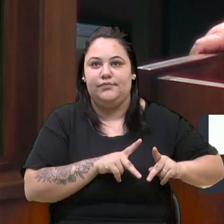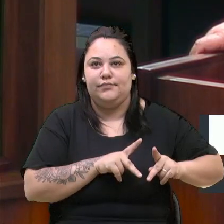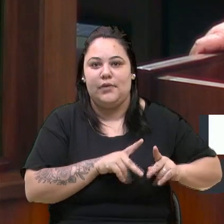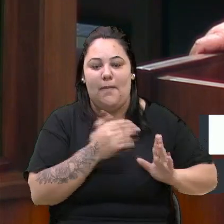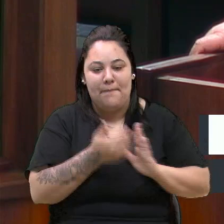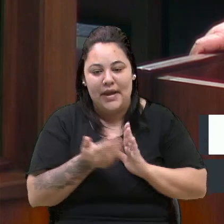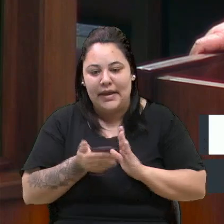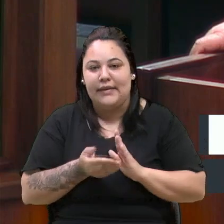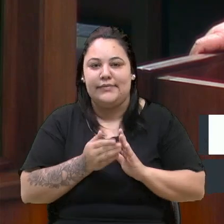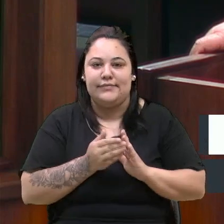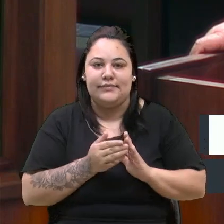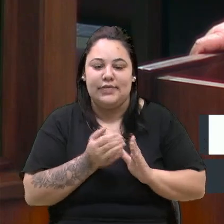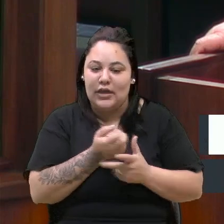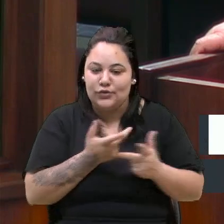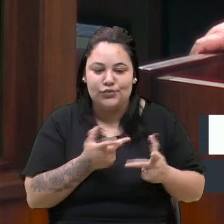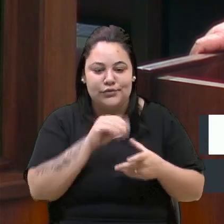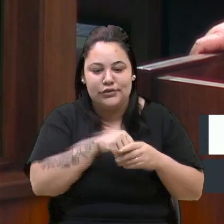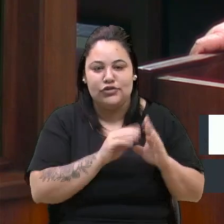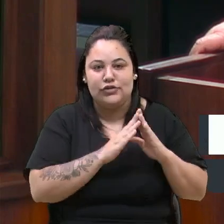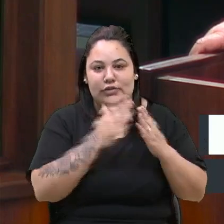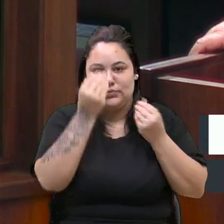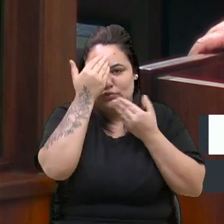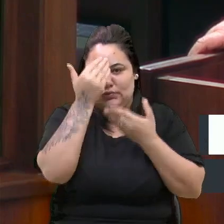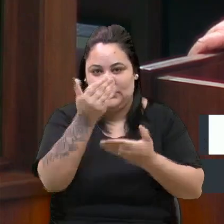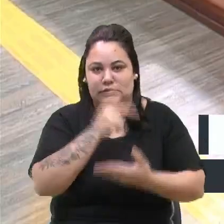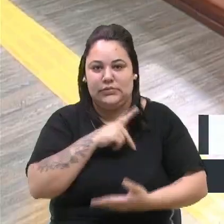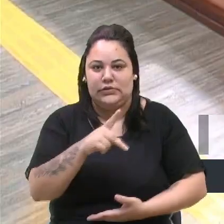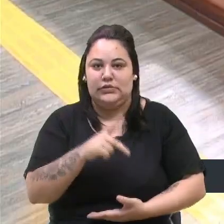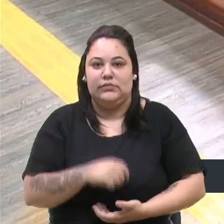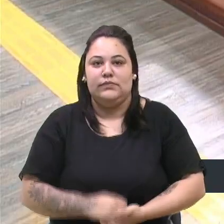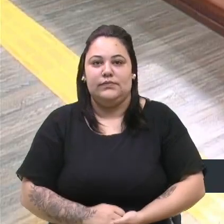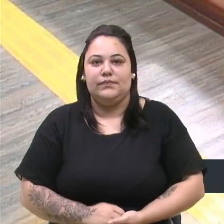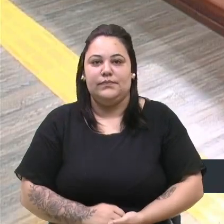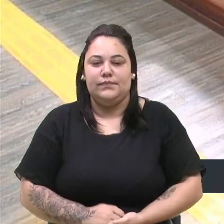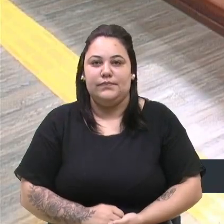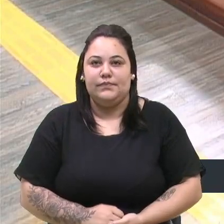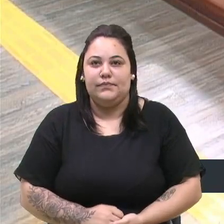menos do que já estão perdendo. Muito obrigado, presidente. Obrigado.